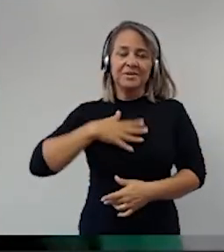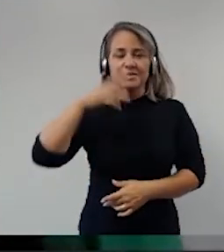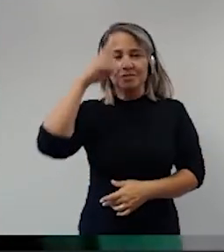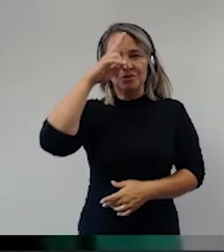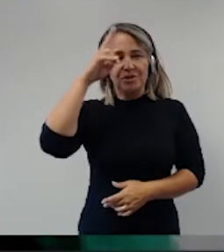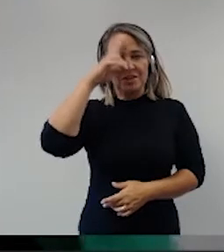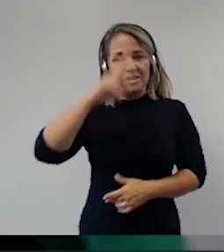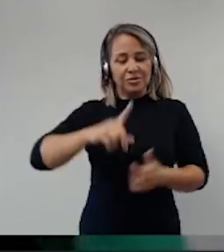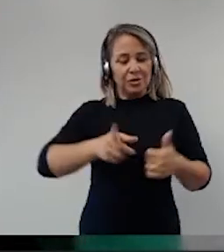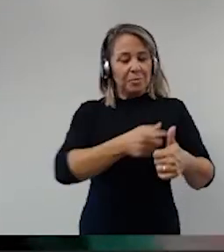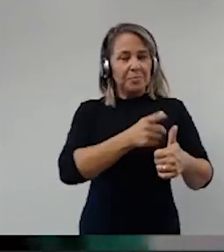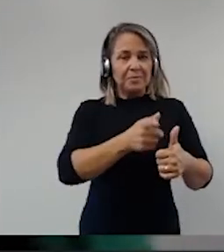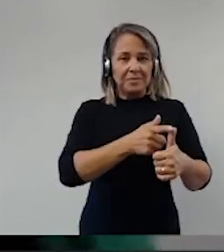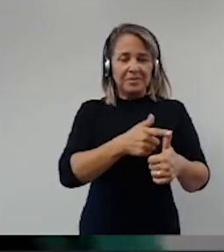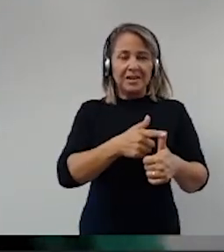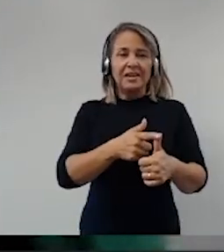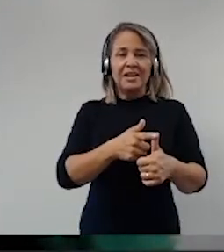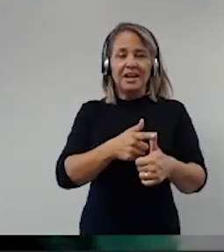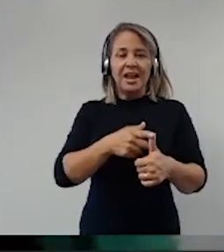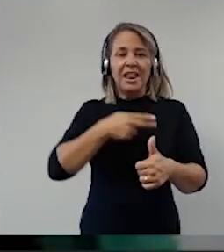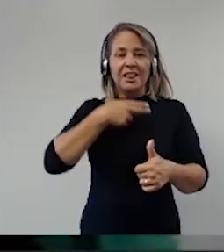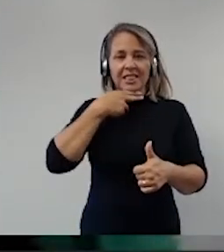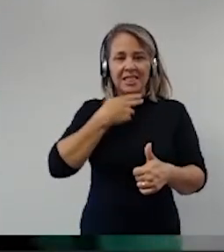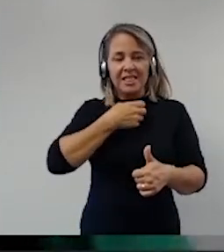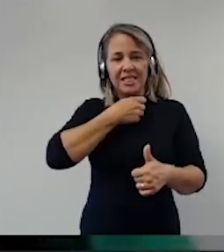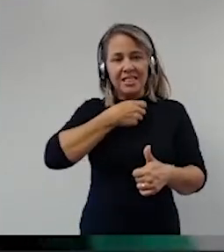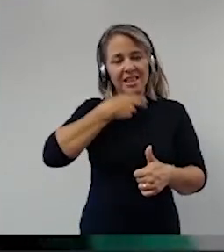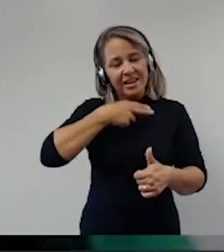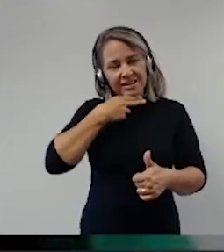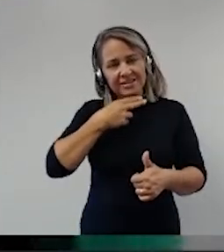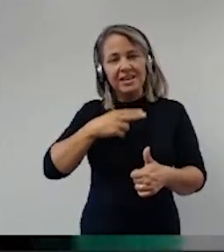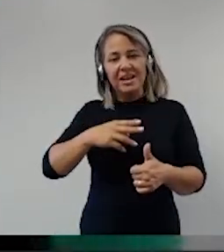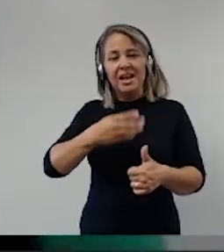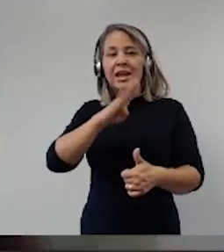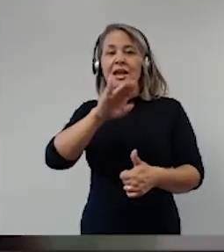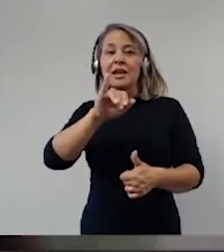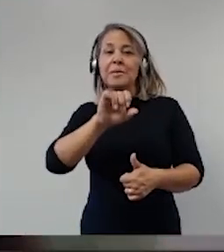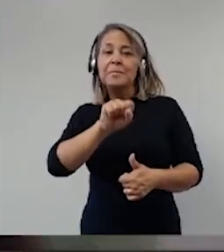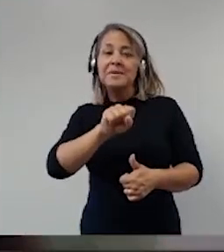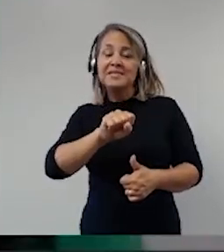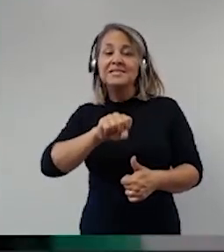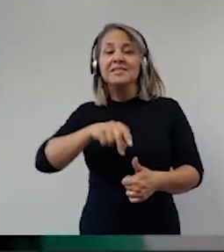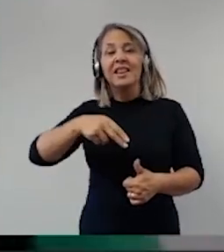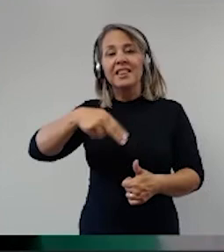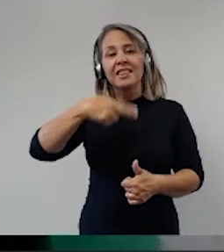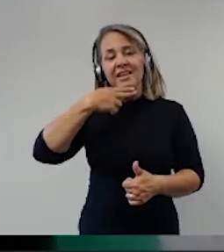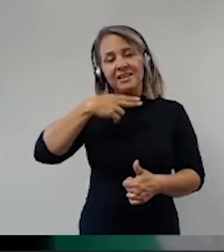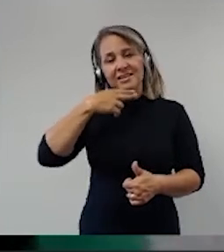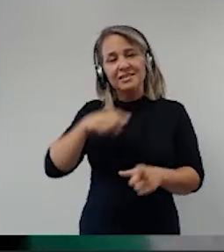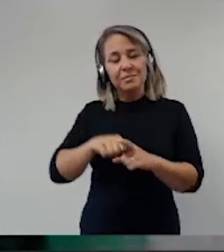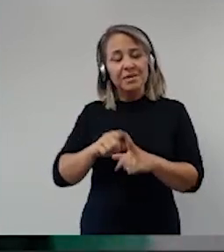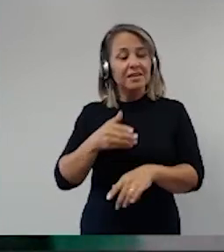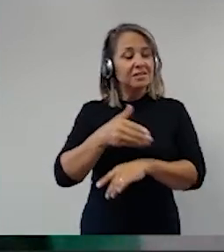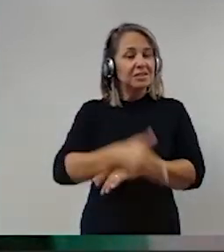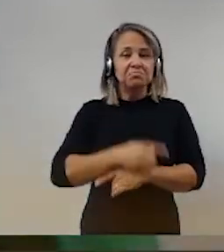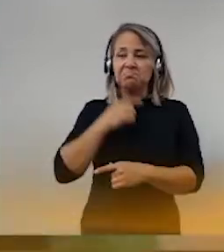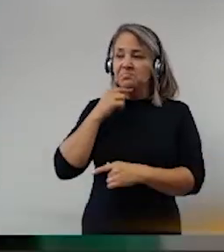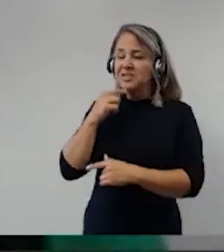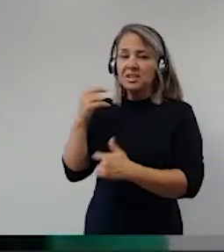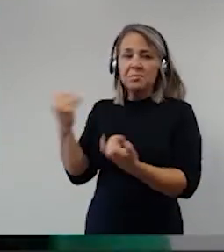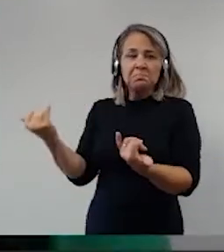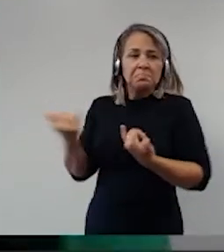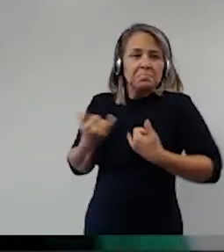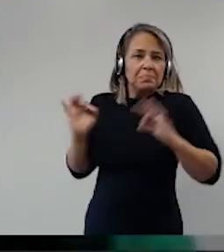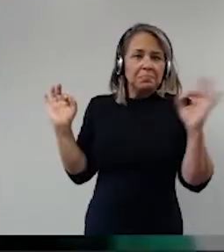eu sou a primeira neta e a primeira bisneta a formar. Então, eu ingressei na advocacia sem ter ninguém, de fato,